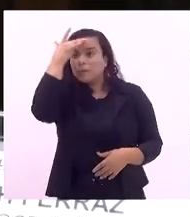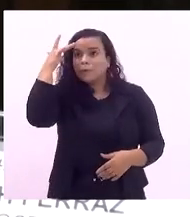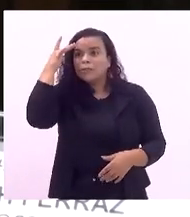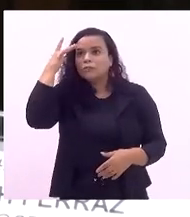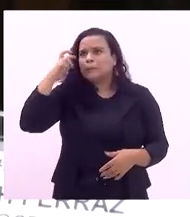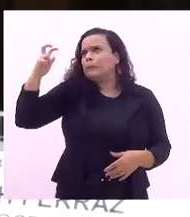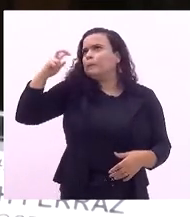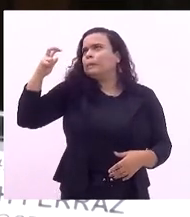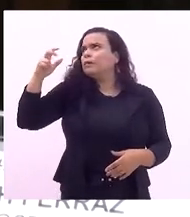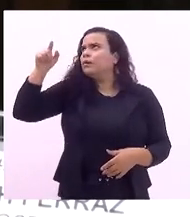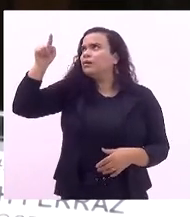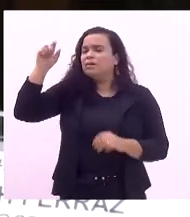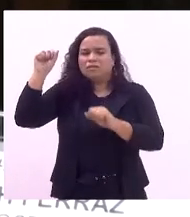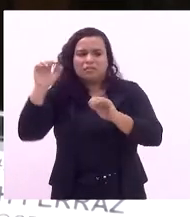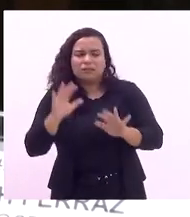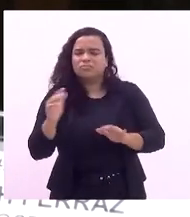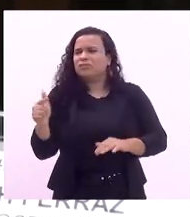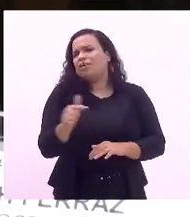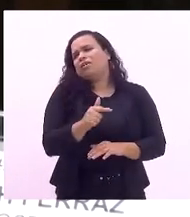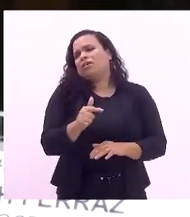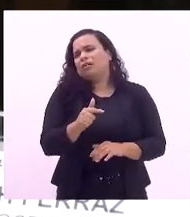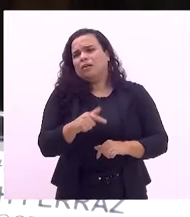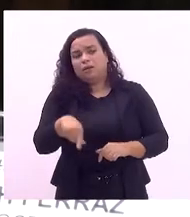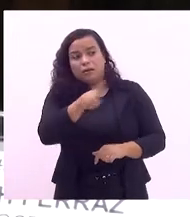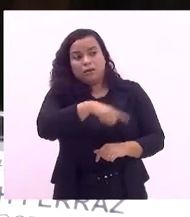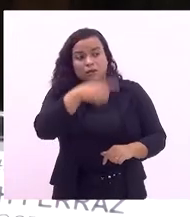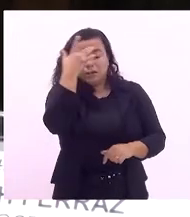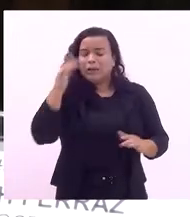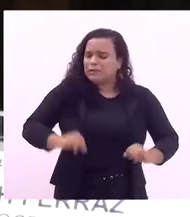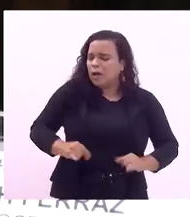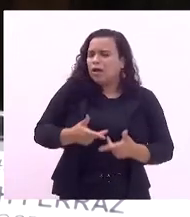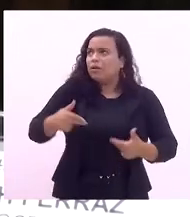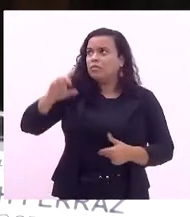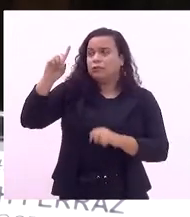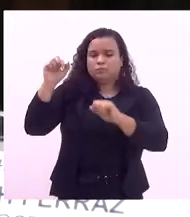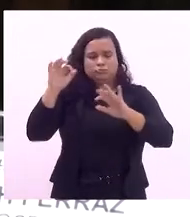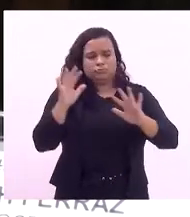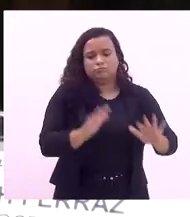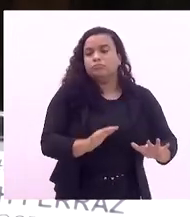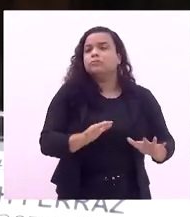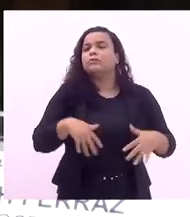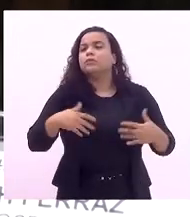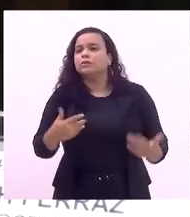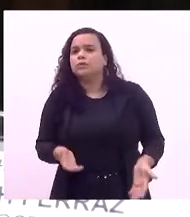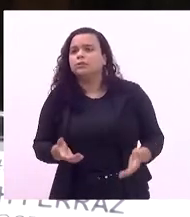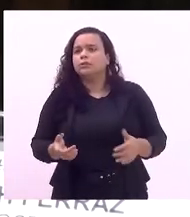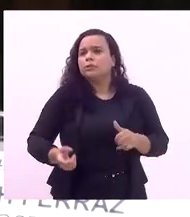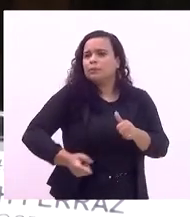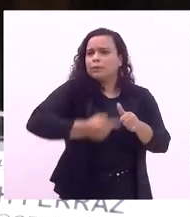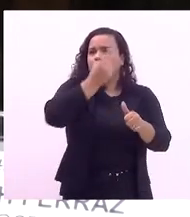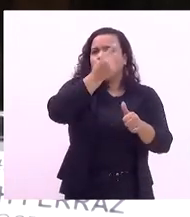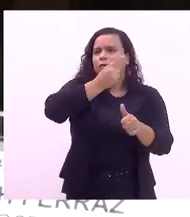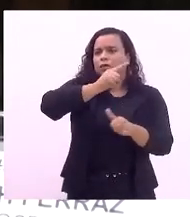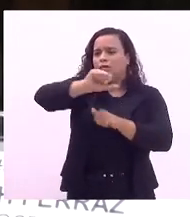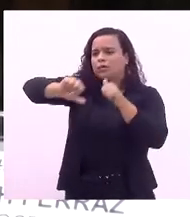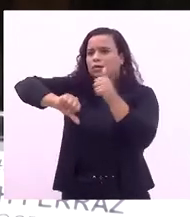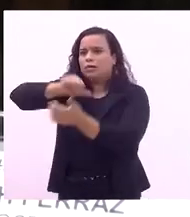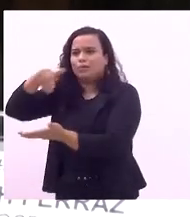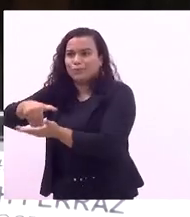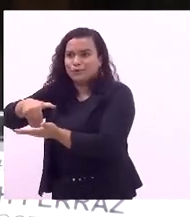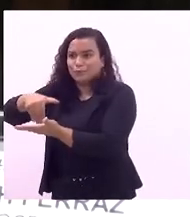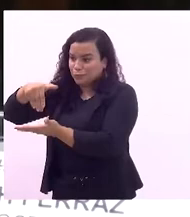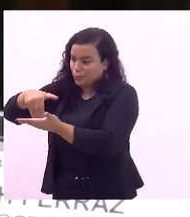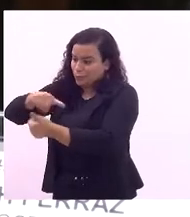pequeninos os primeiros serão os últimos e os últimos serão os primeiros a lógica de Deus é diferente